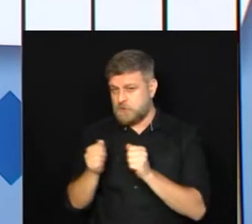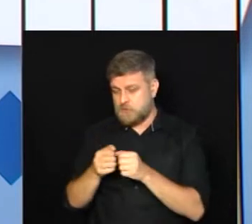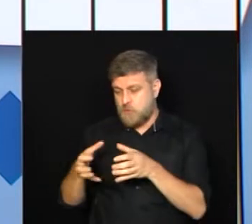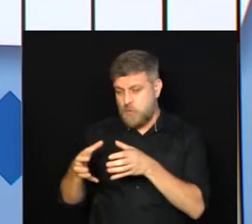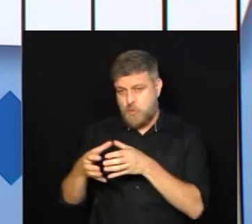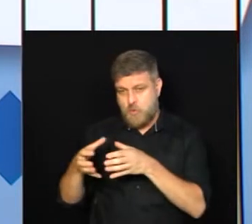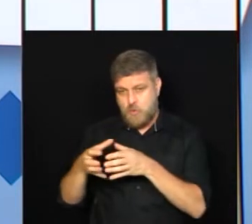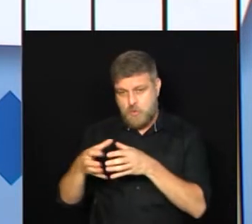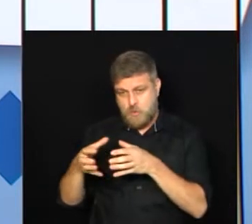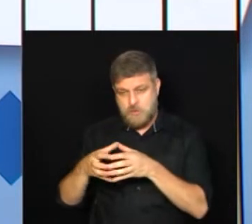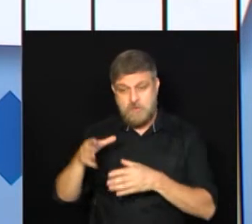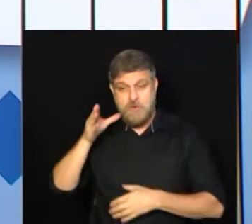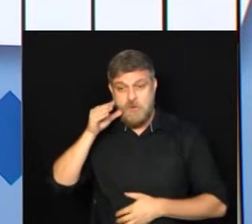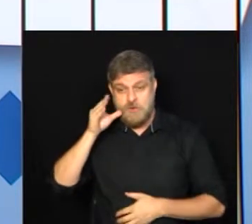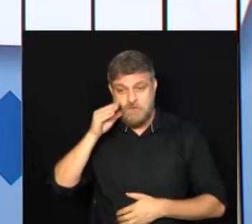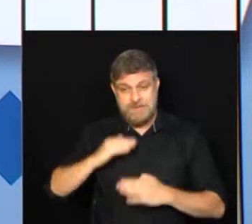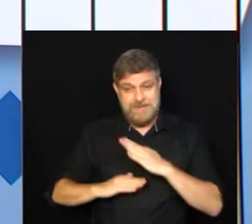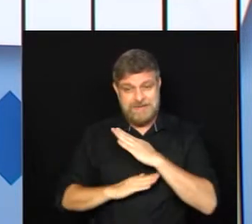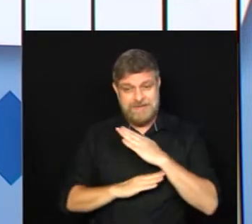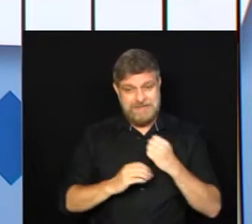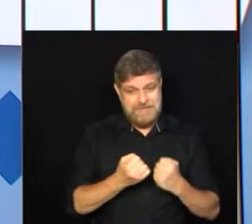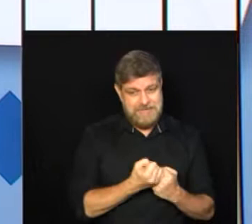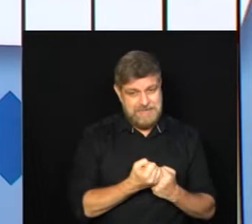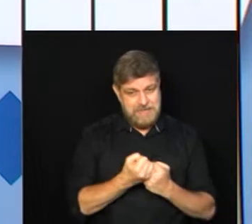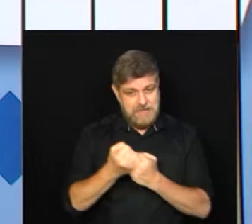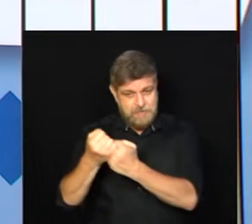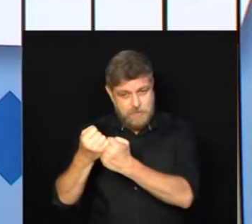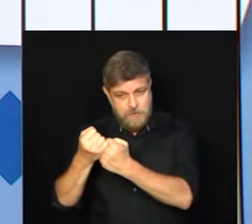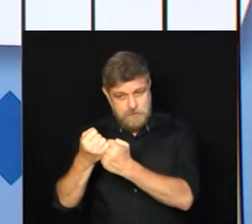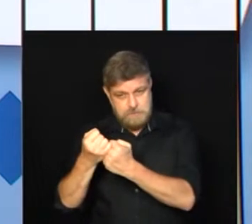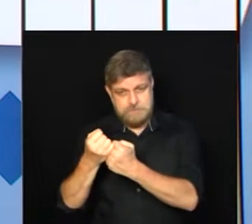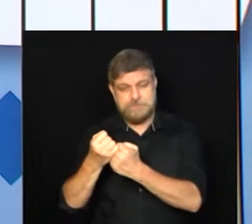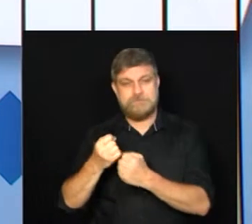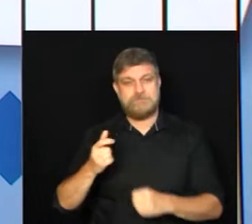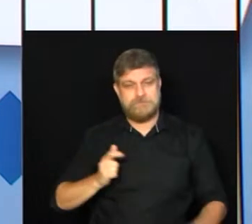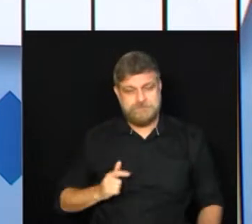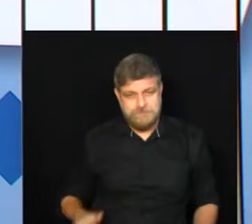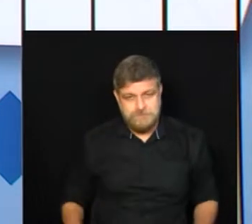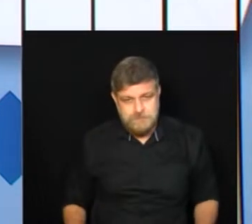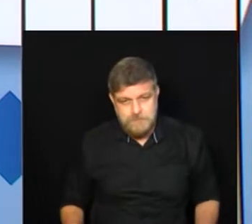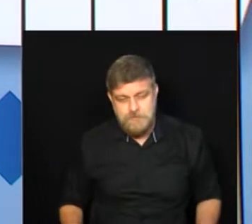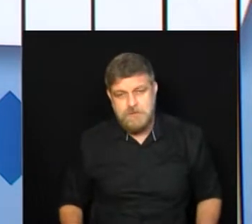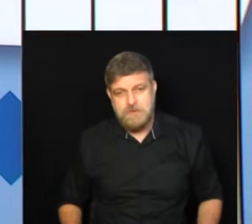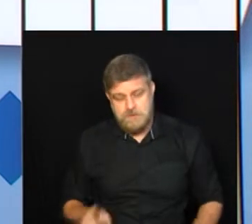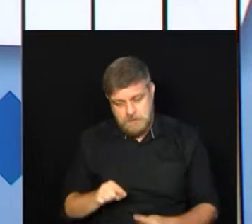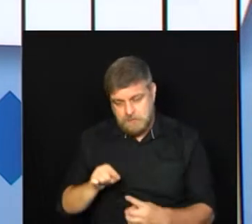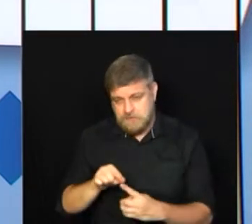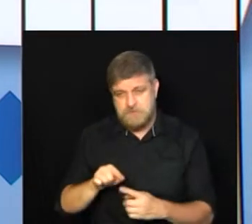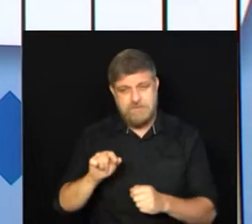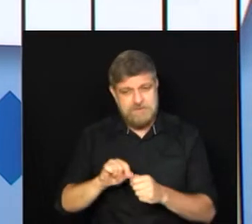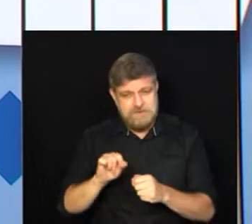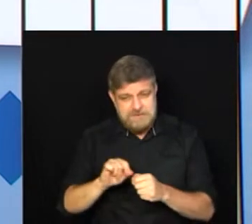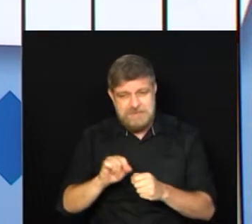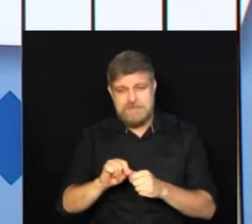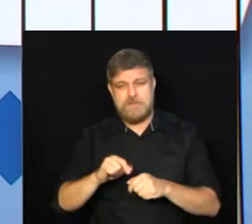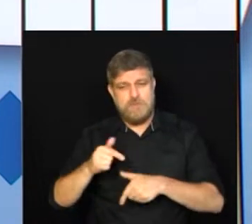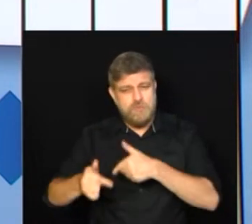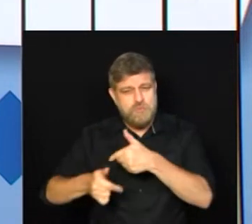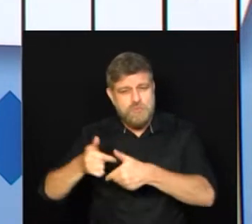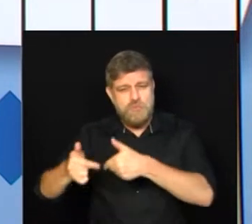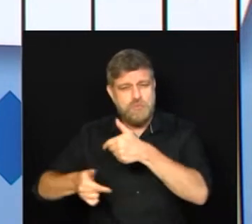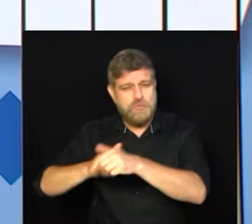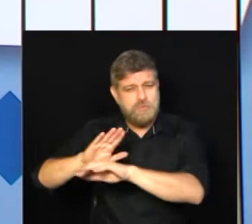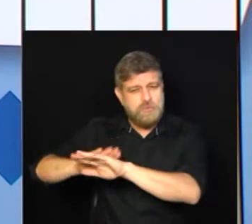de servidores da Câmara, que é a equipe de apoio ao plenário, que justamente vai fazer esse trabalho. Então,